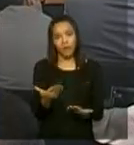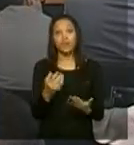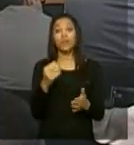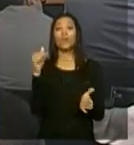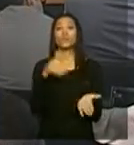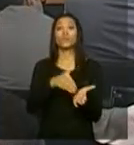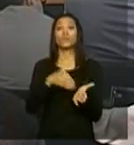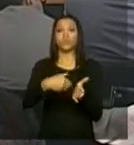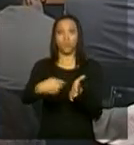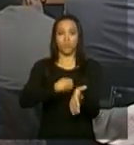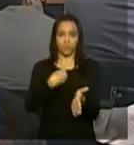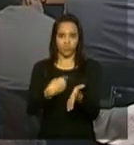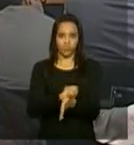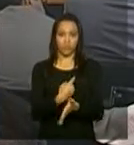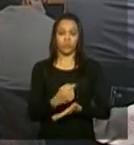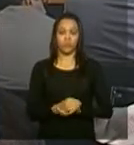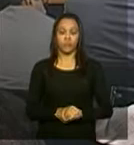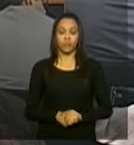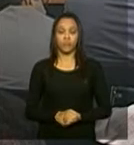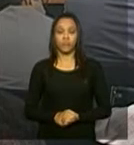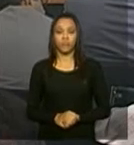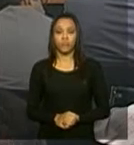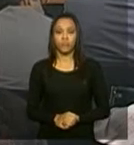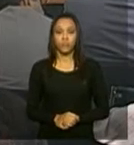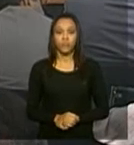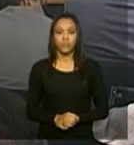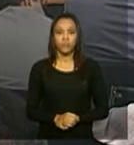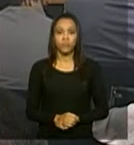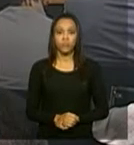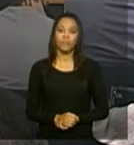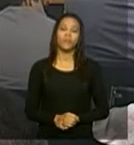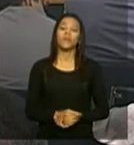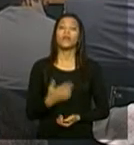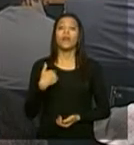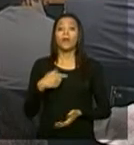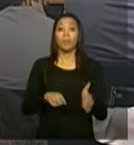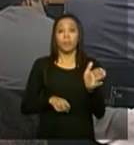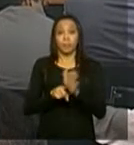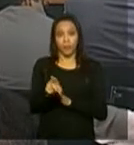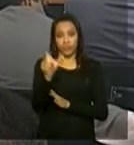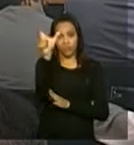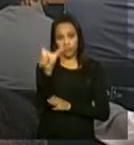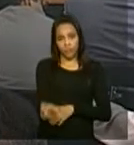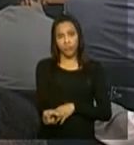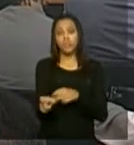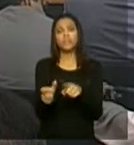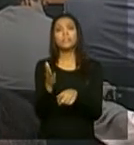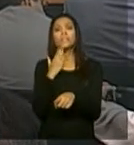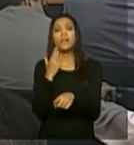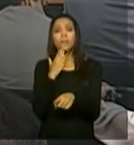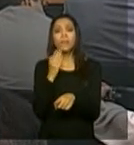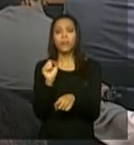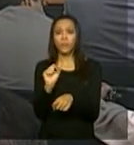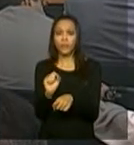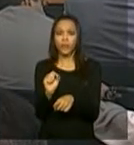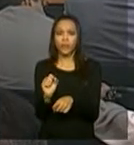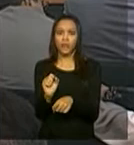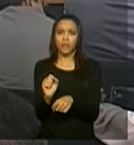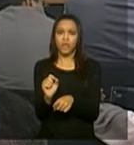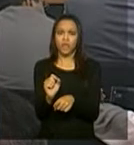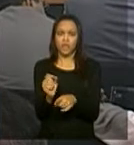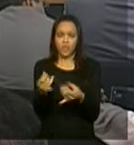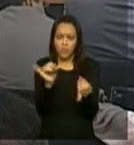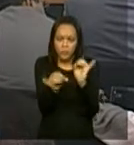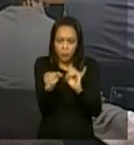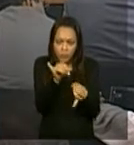pergunta agora ministra em favor da ministra queria só insiste nesse ponto da questão de que nenhuma substância